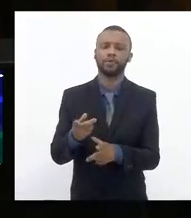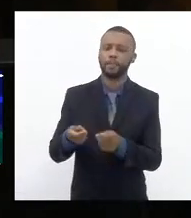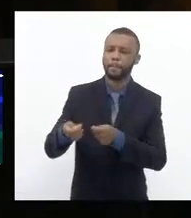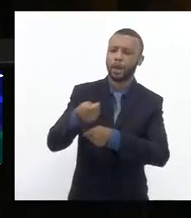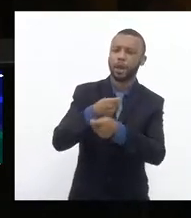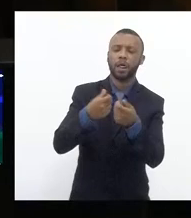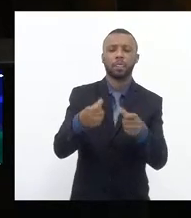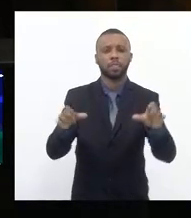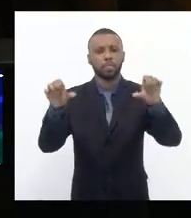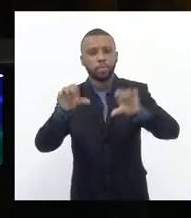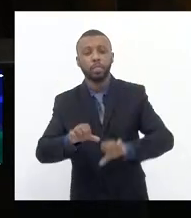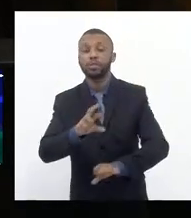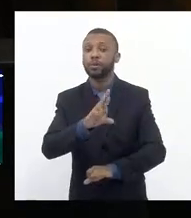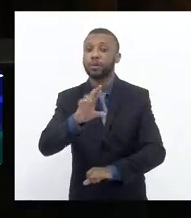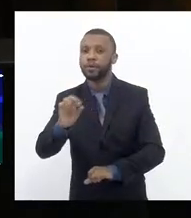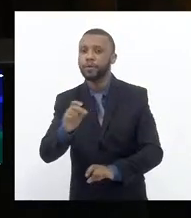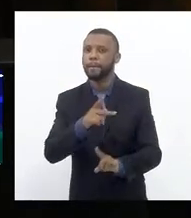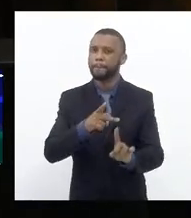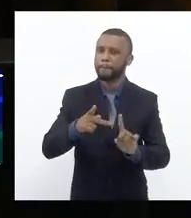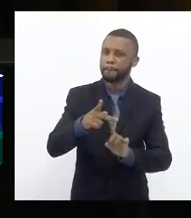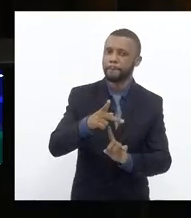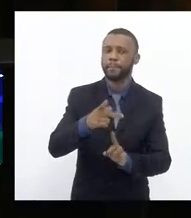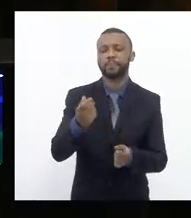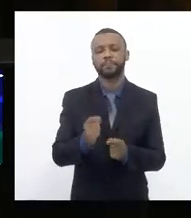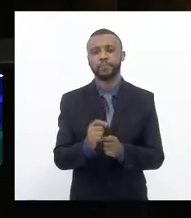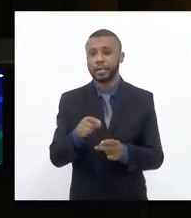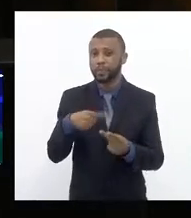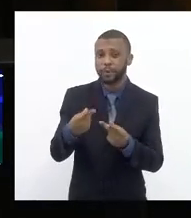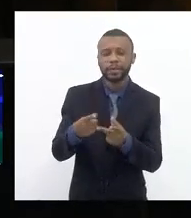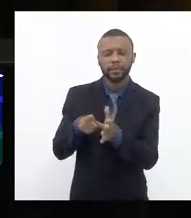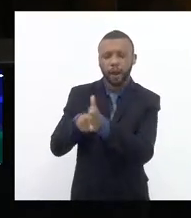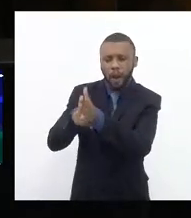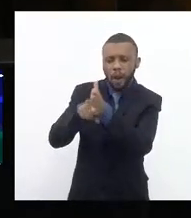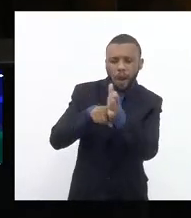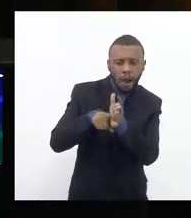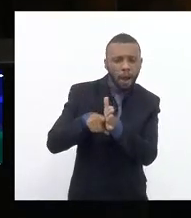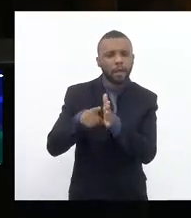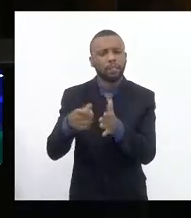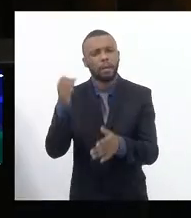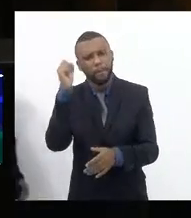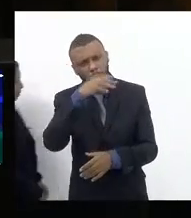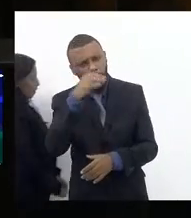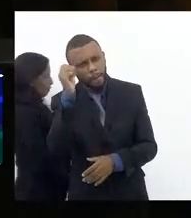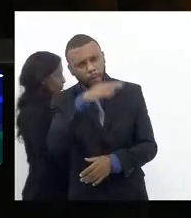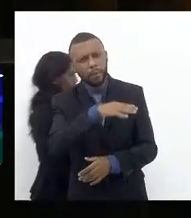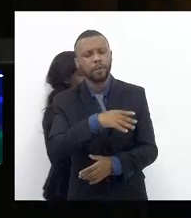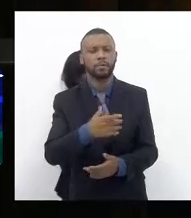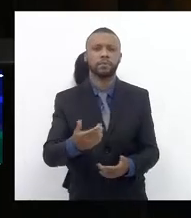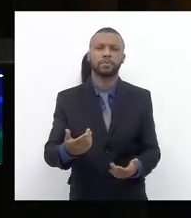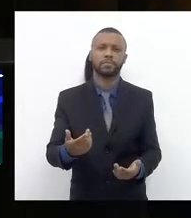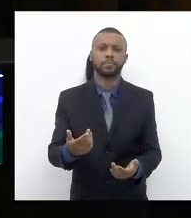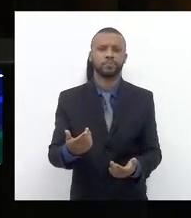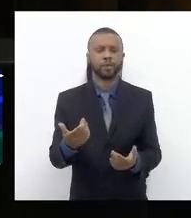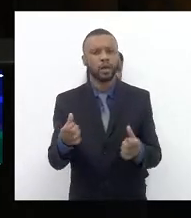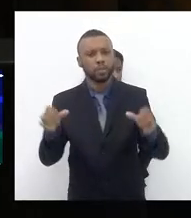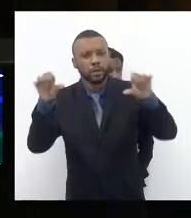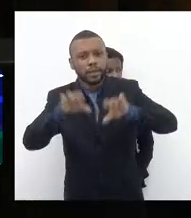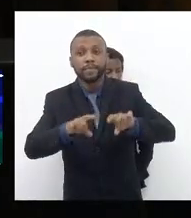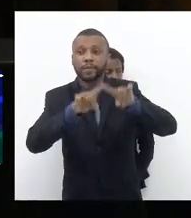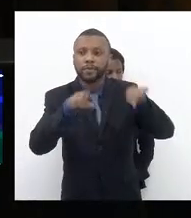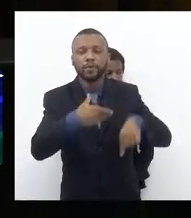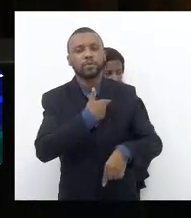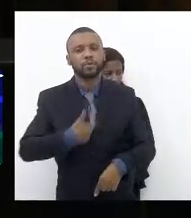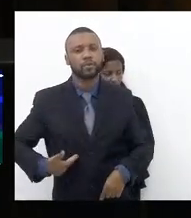descapitalização do Rio Previdência, depois dessas operações fraudulentas, temerárias, nocivas do Tesouro Estadual,